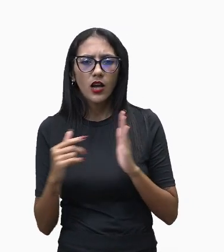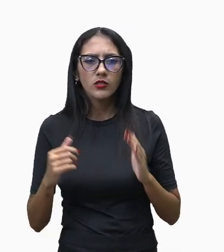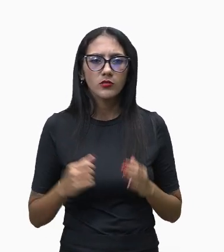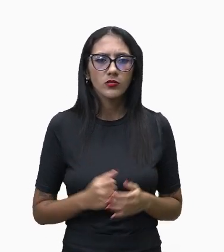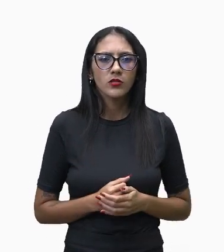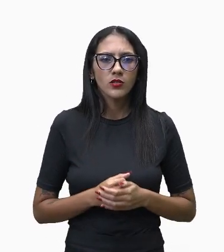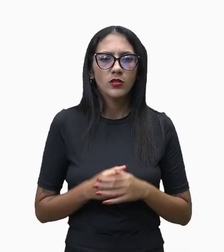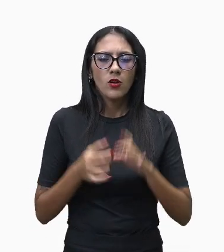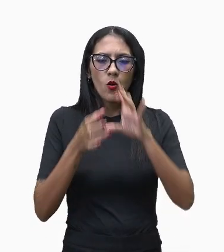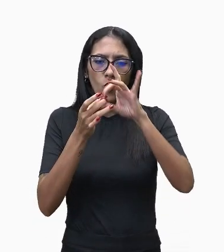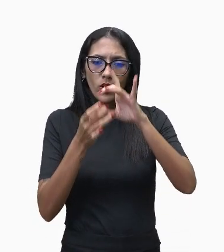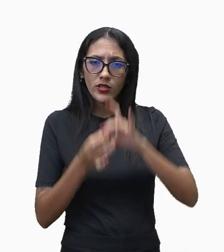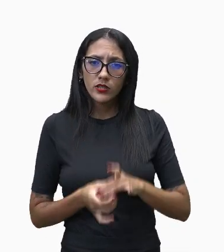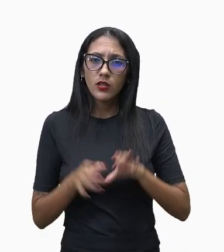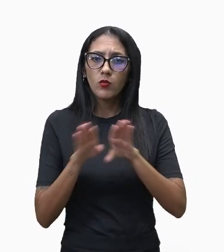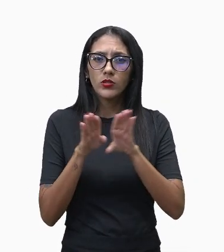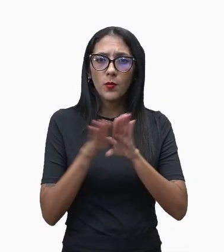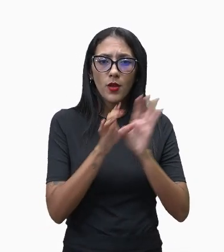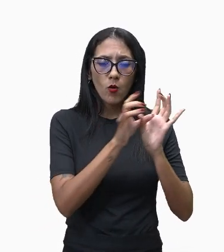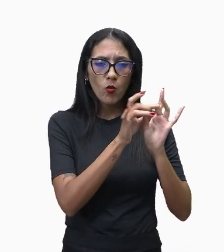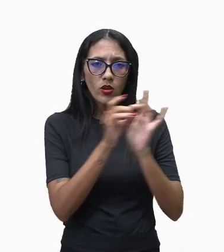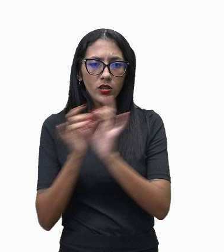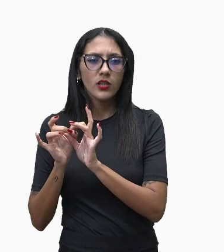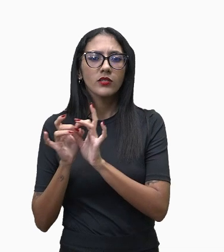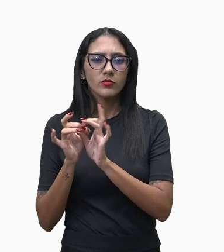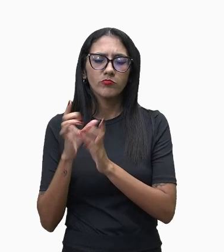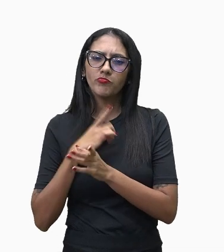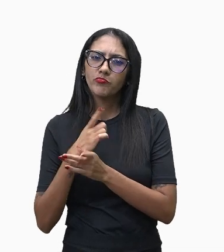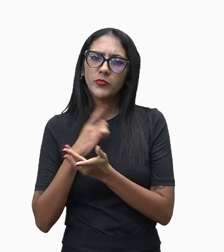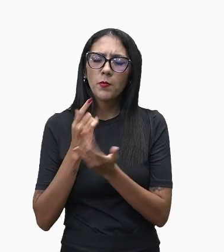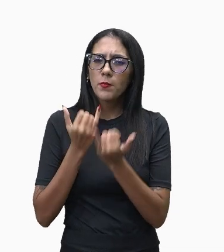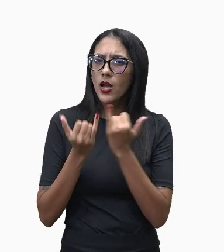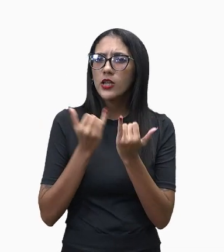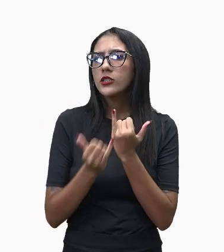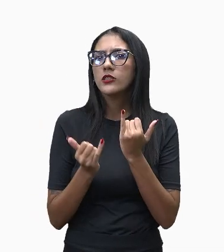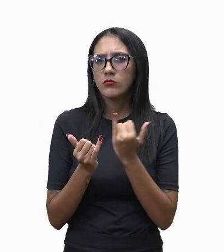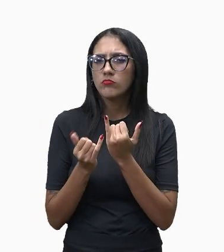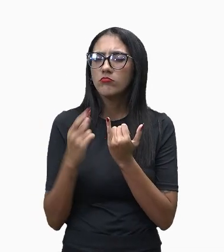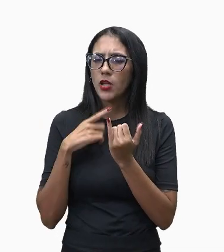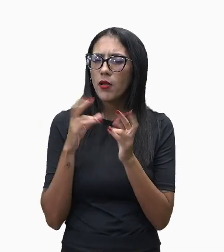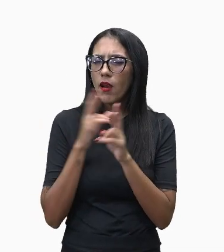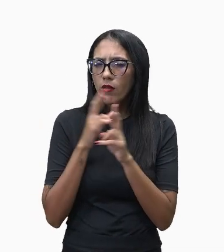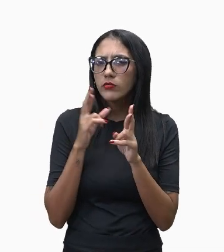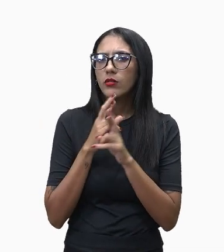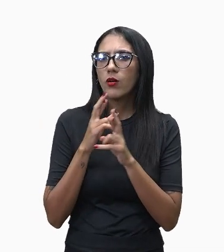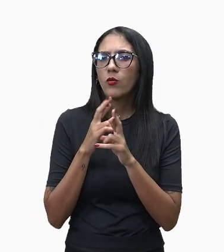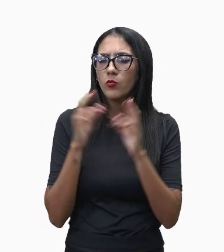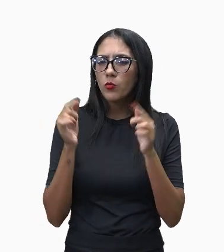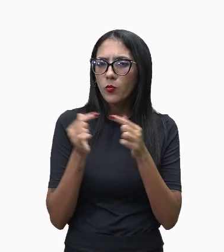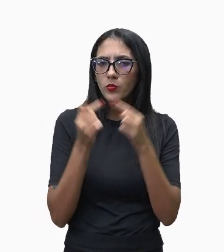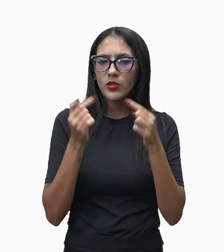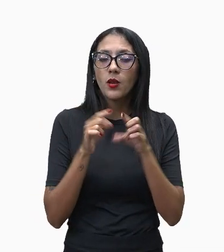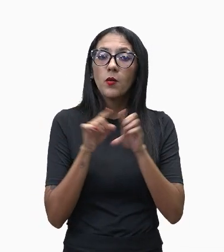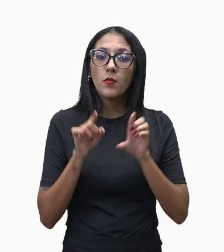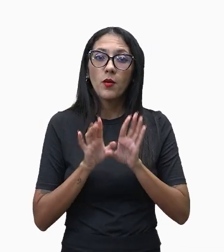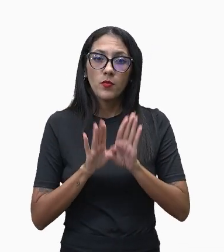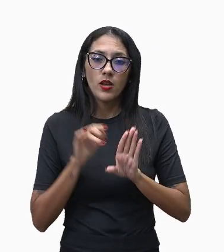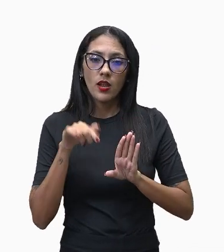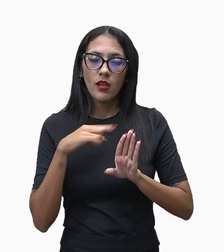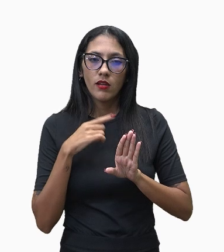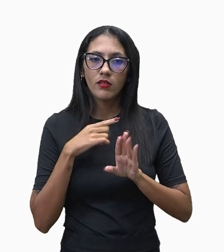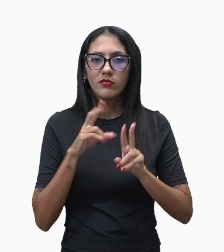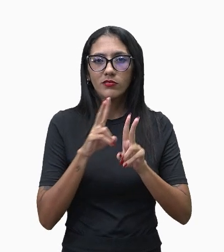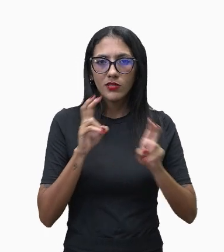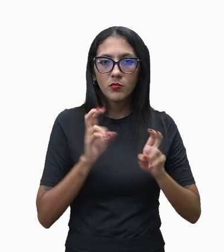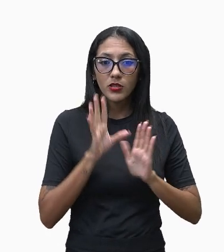tá? Mas, e tem uma relação, tá? São fenômenos parecidos. Mas aqui estamos trabalhando com a elipse dentro da